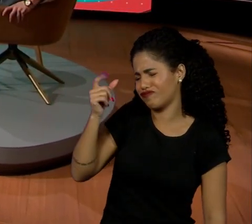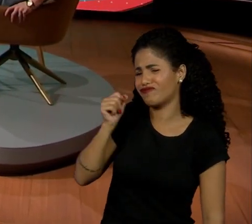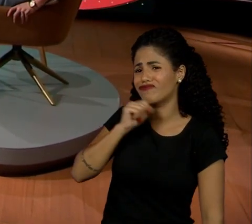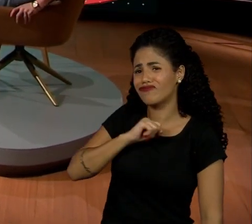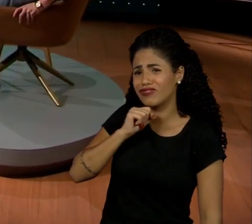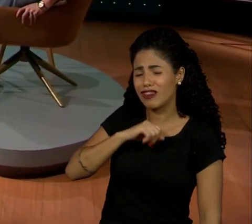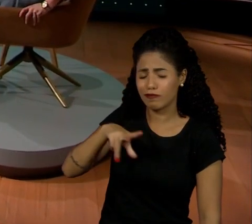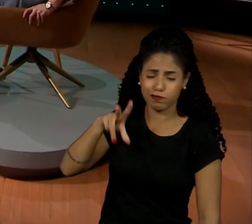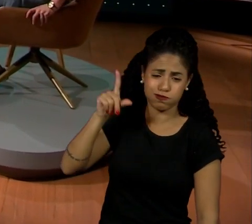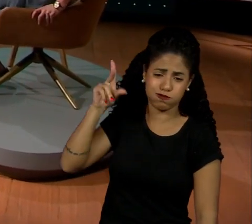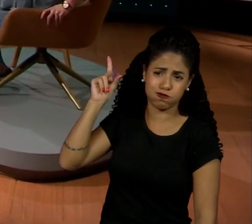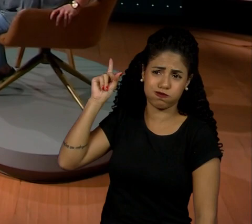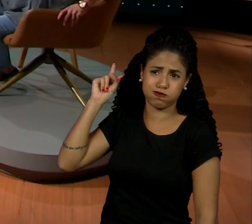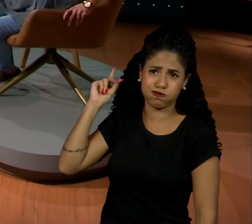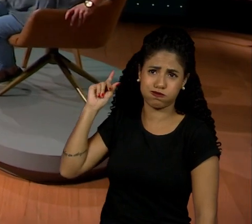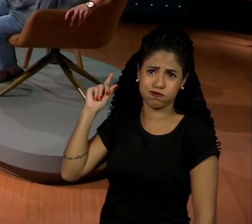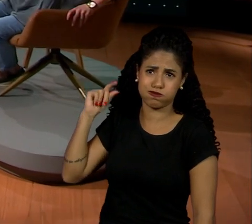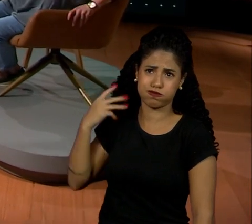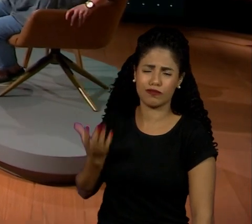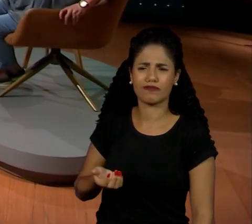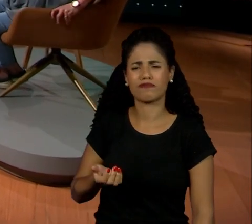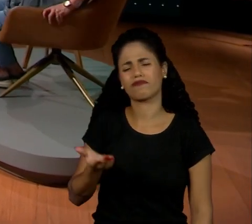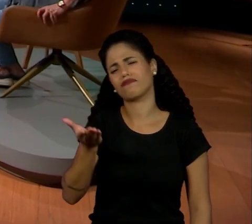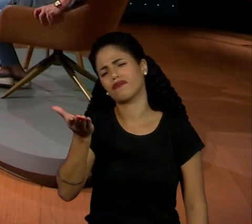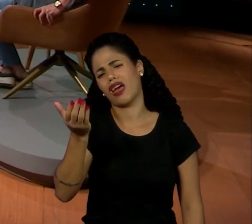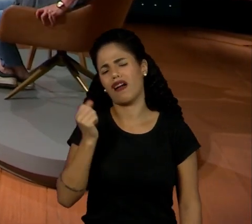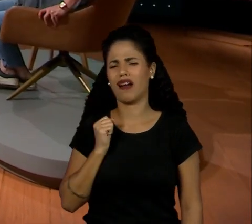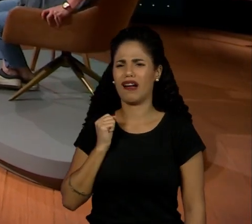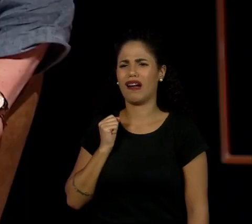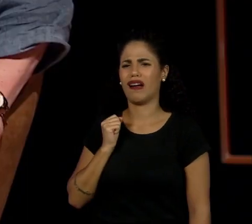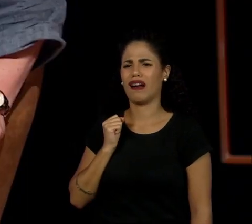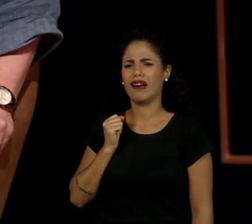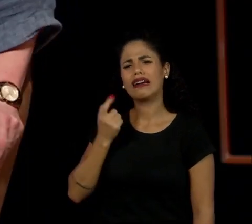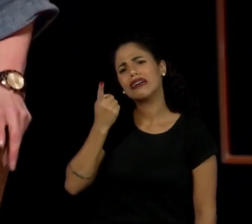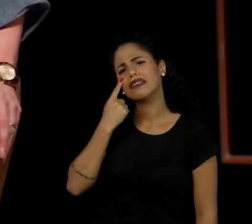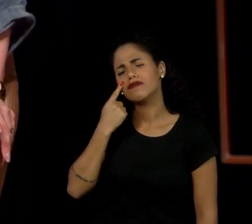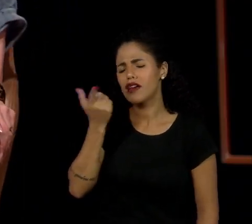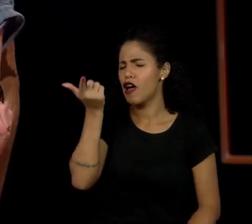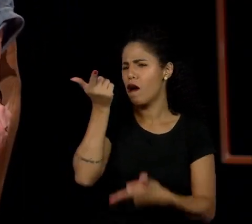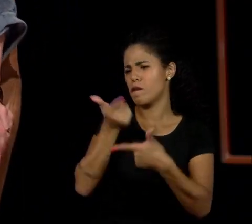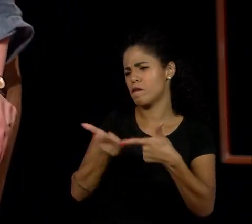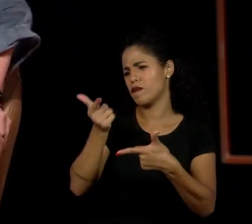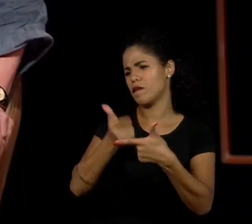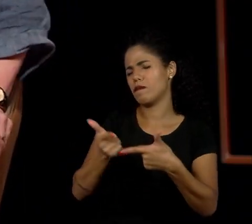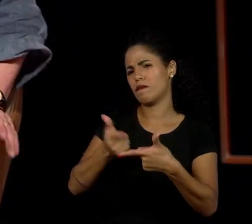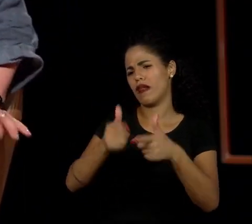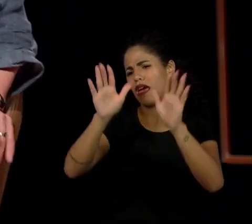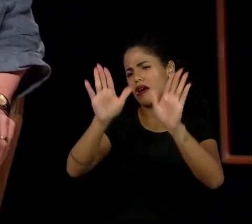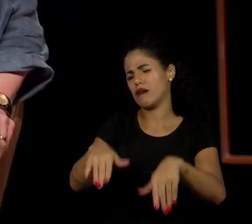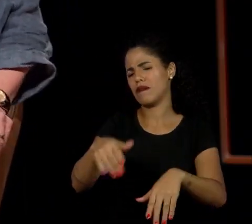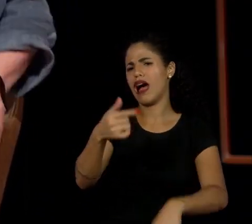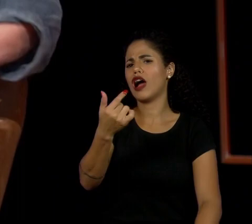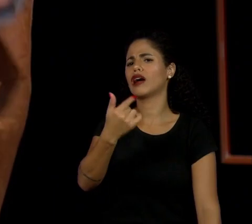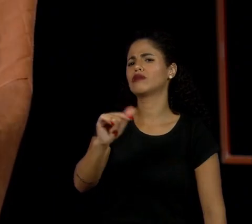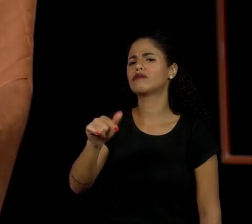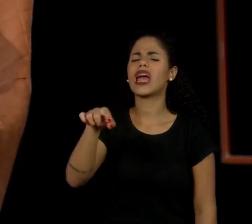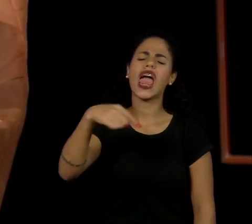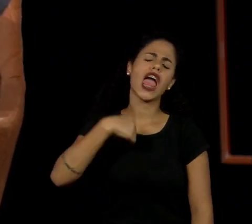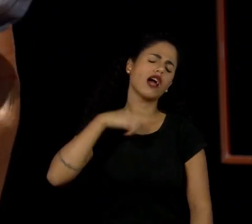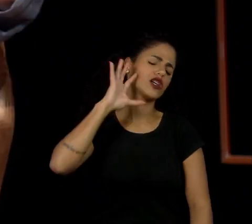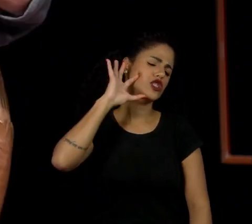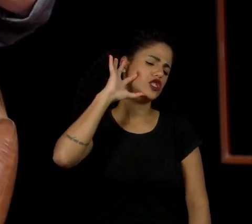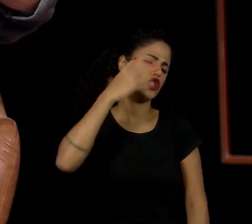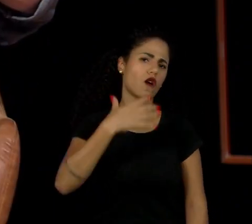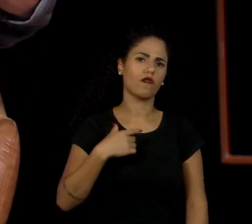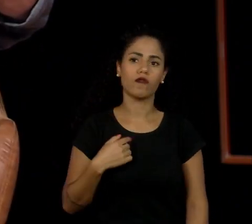para ele, Dona Miriam, seu Perry, tem problema o problema é som, daqui que eu resolvo. Pegou